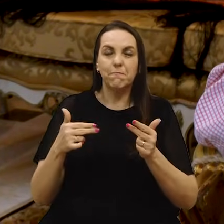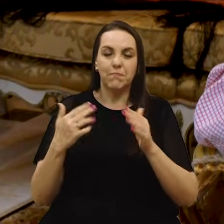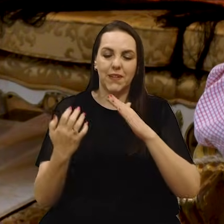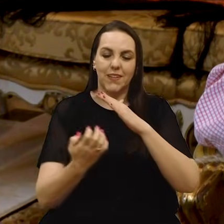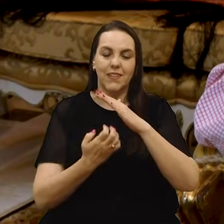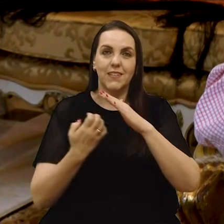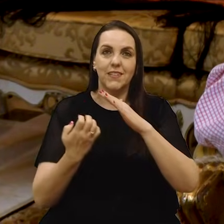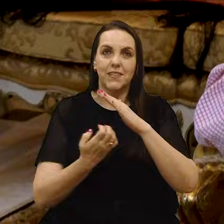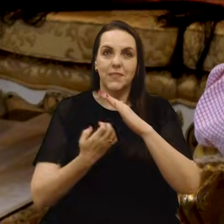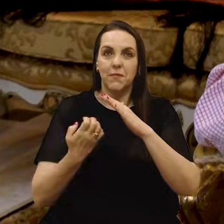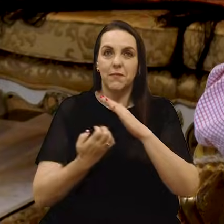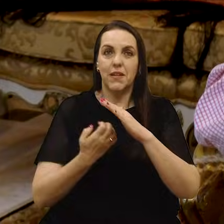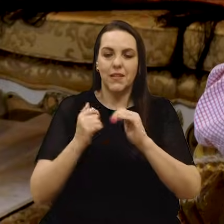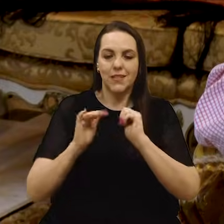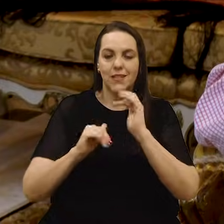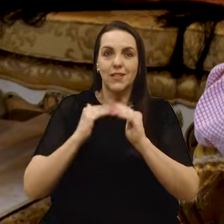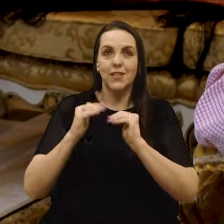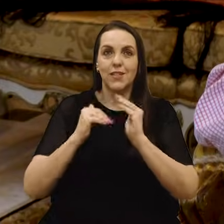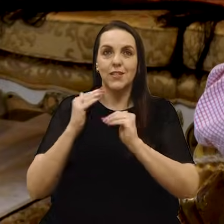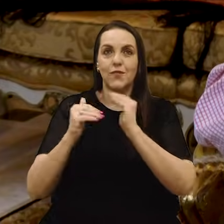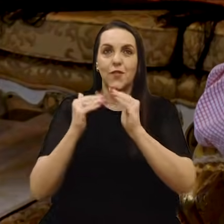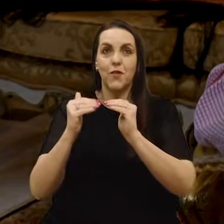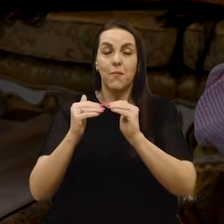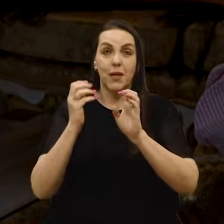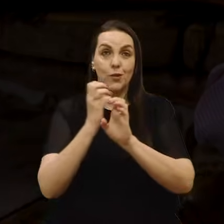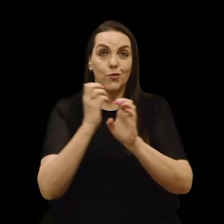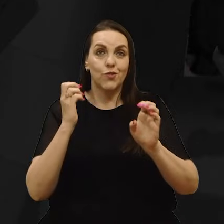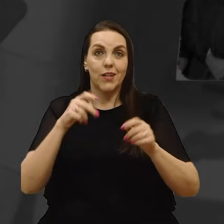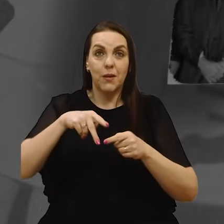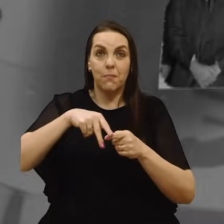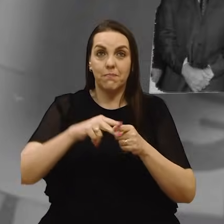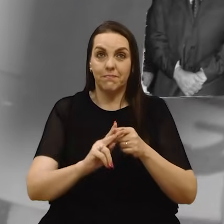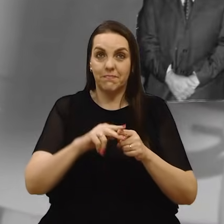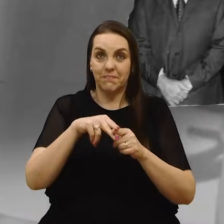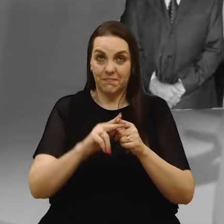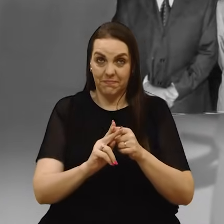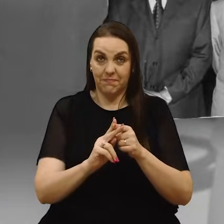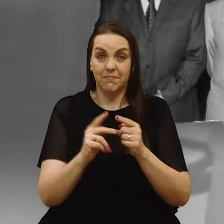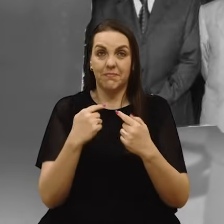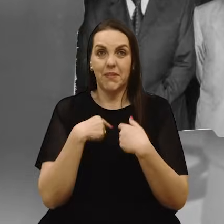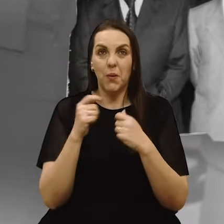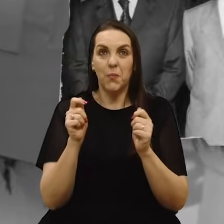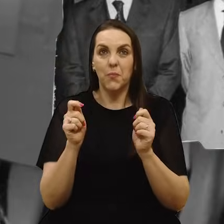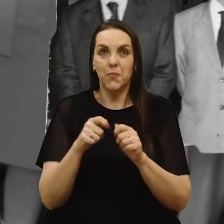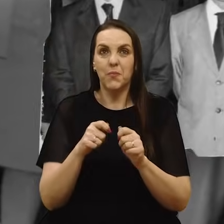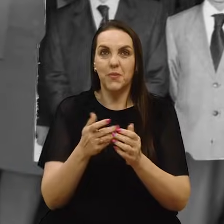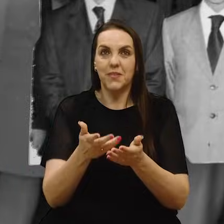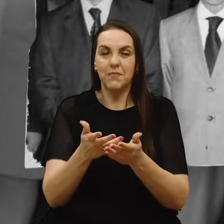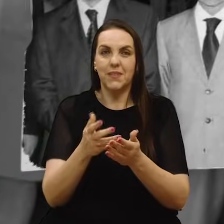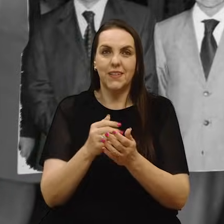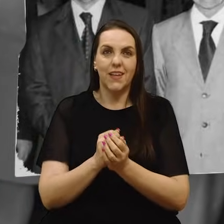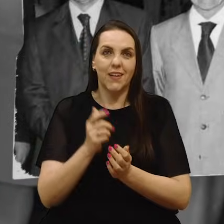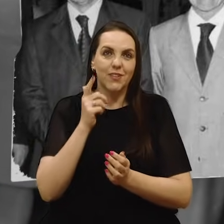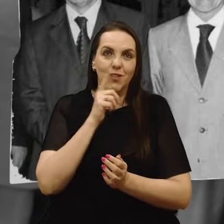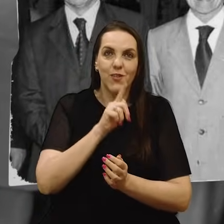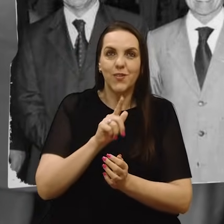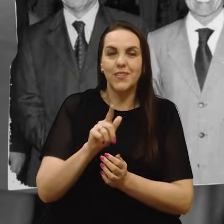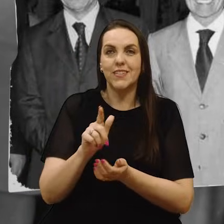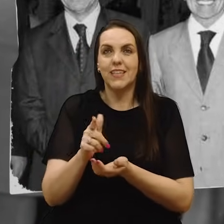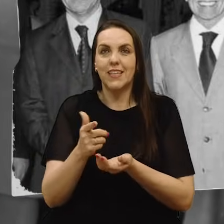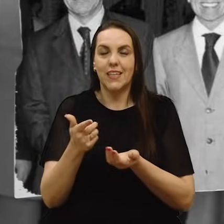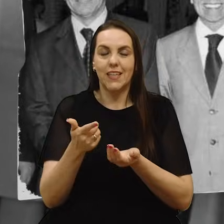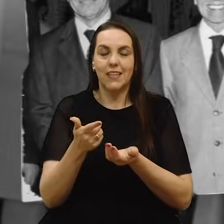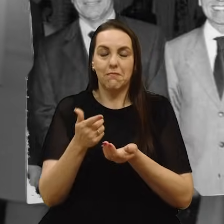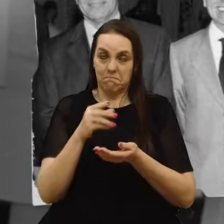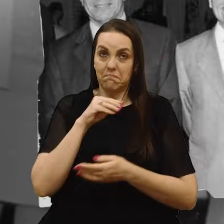trabalhar em empresas de desenvolvimento, uma engenharia mecânica, onde eu pudesse